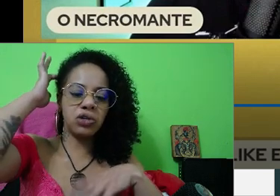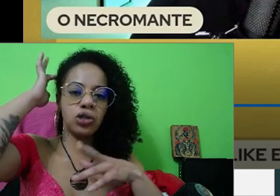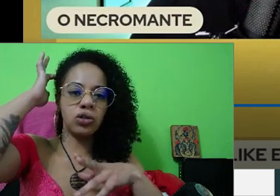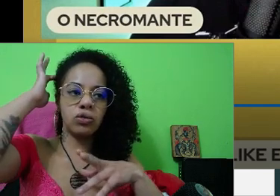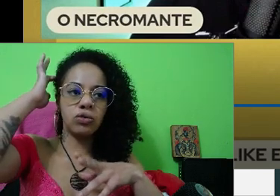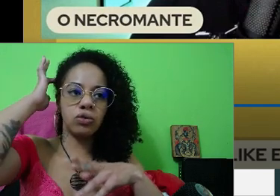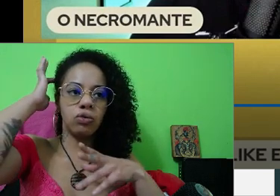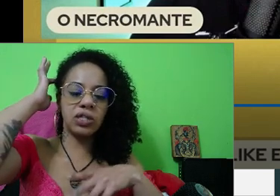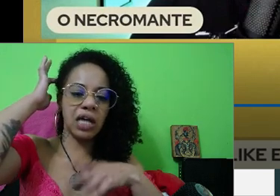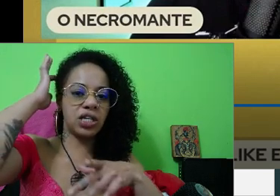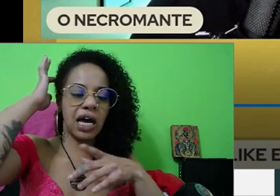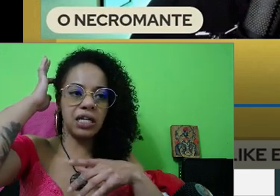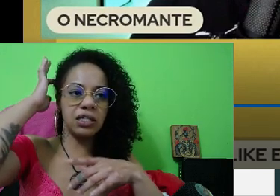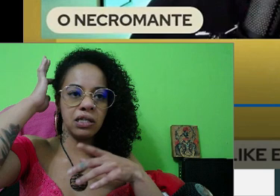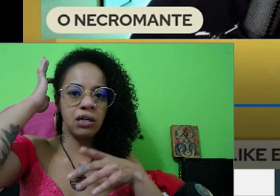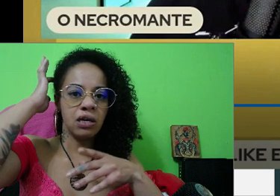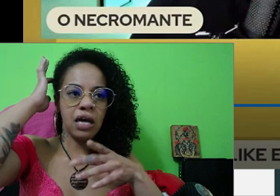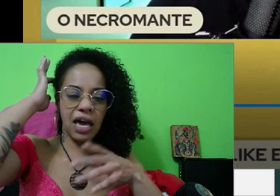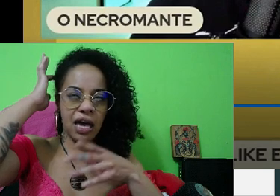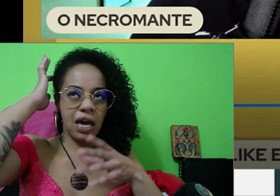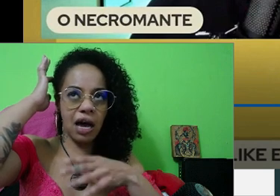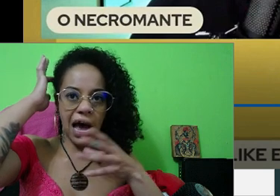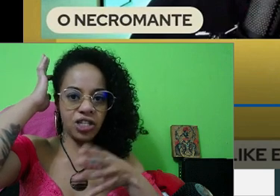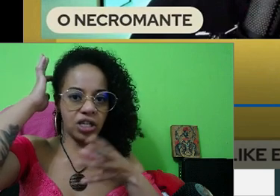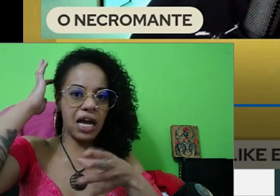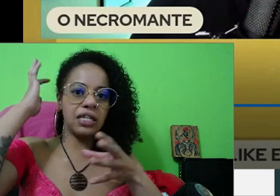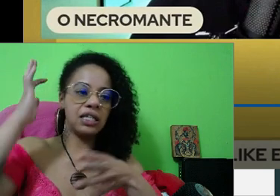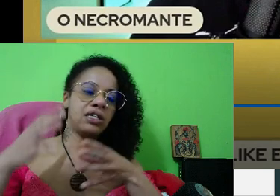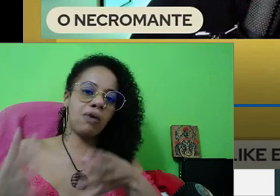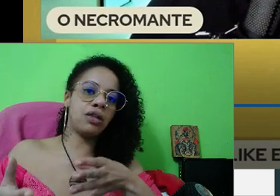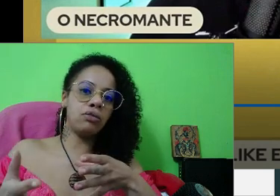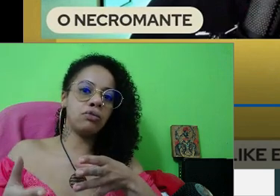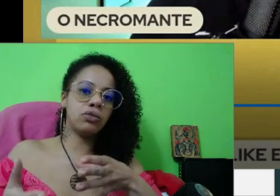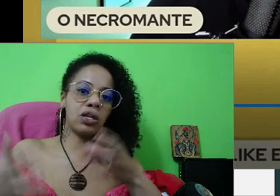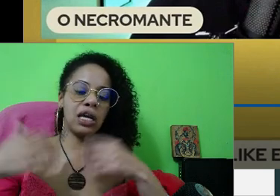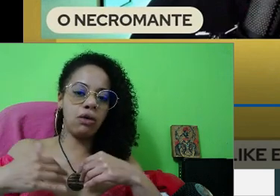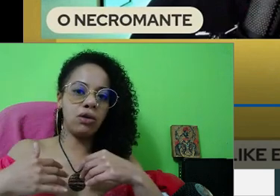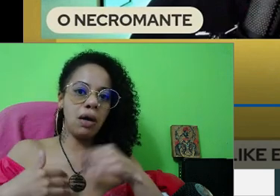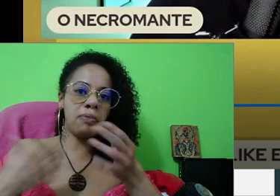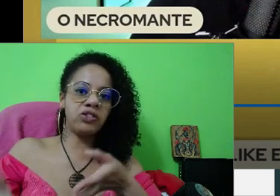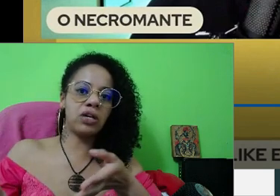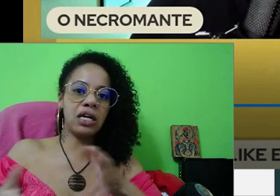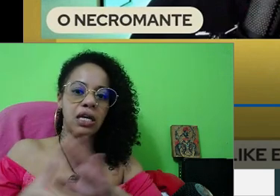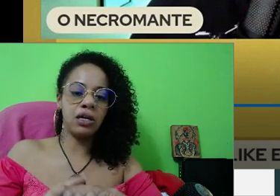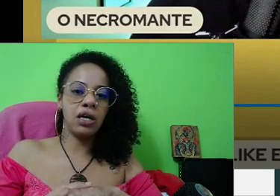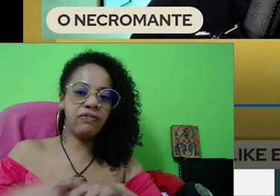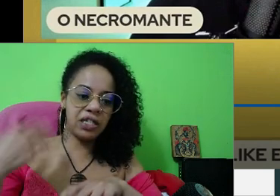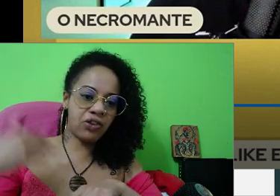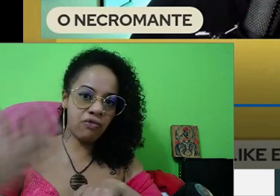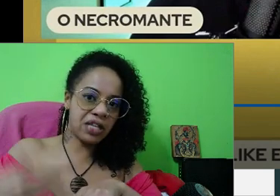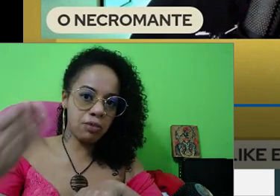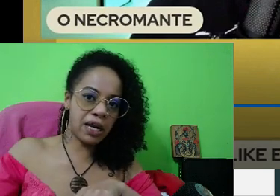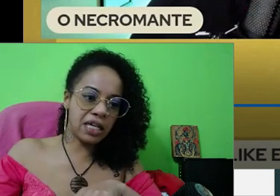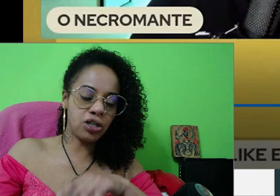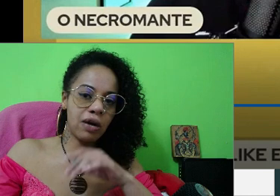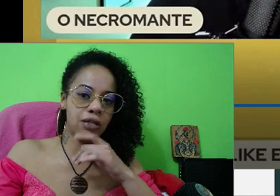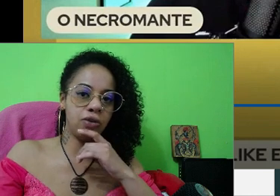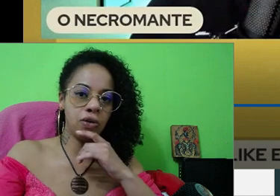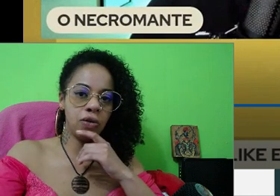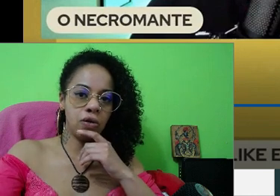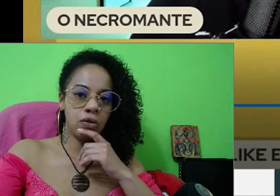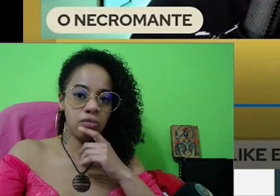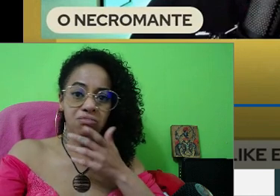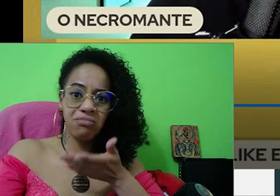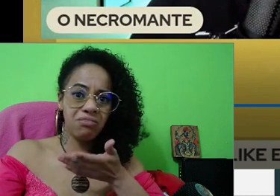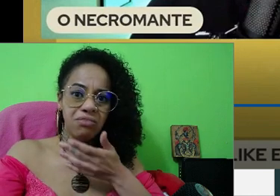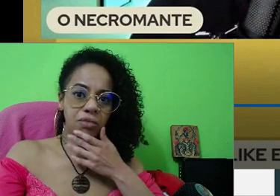sendo que os radicais esse quadro só tem eu e a professora Ana e você foi convidado para esse